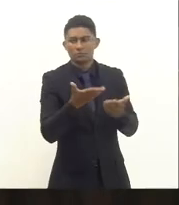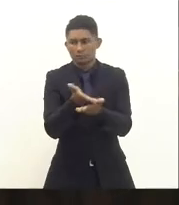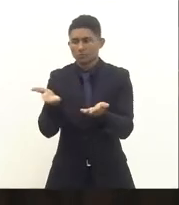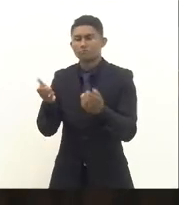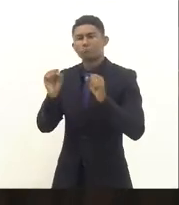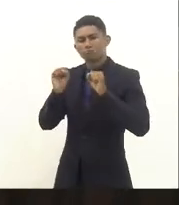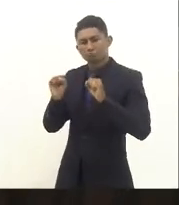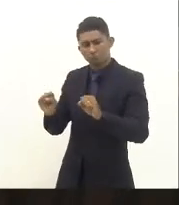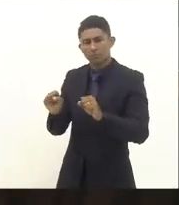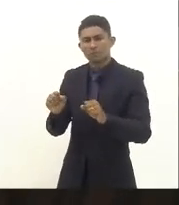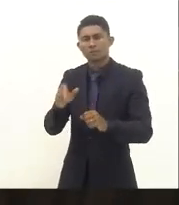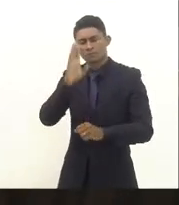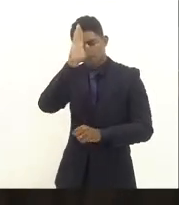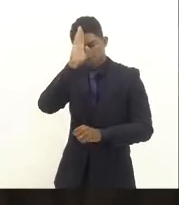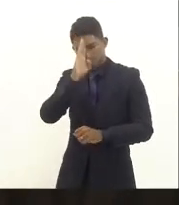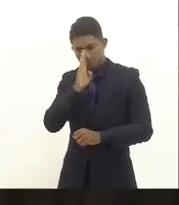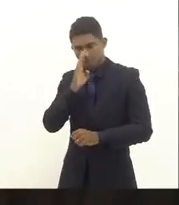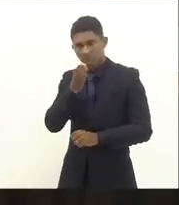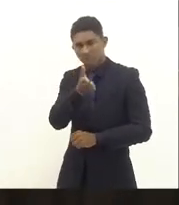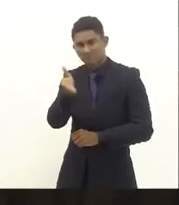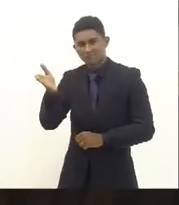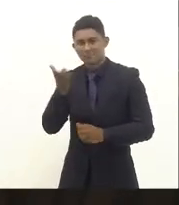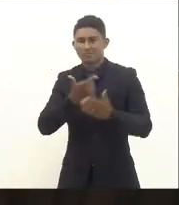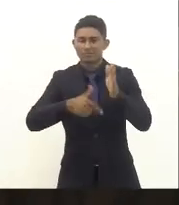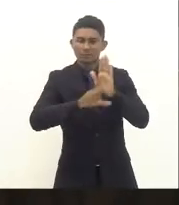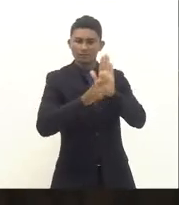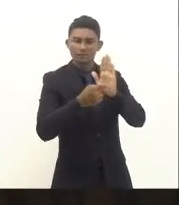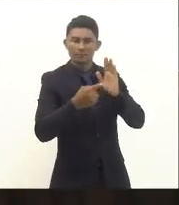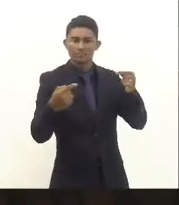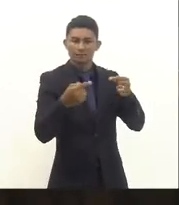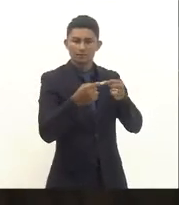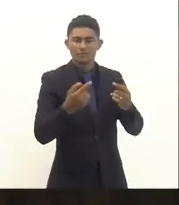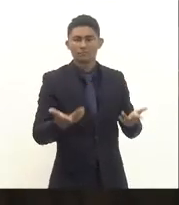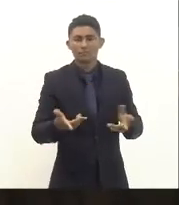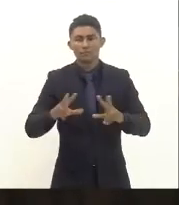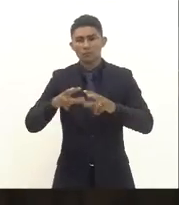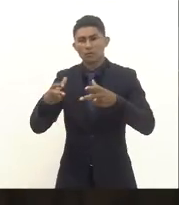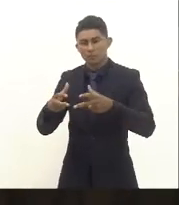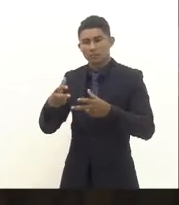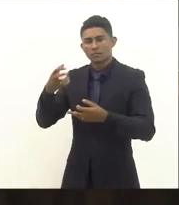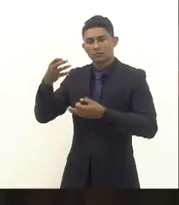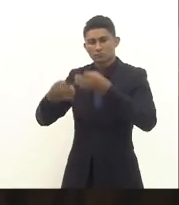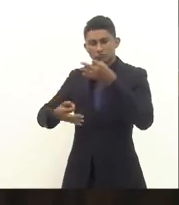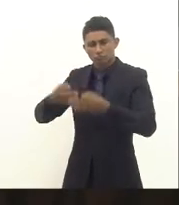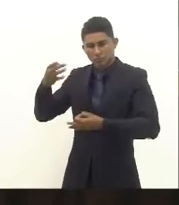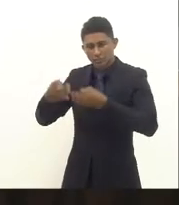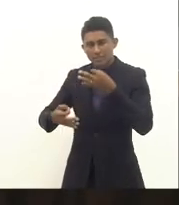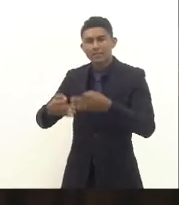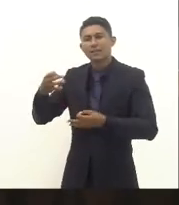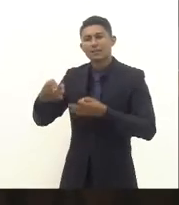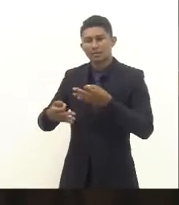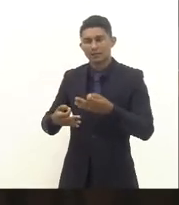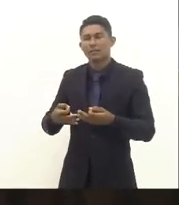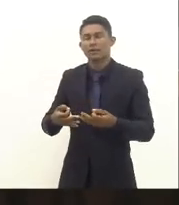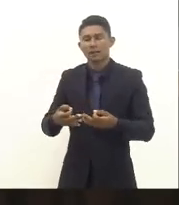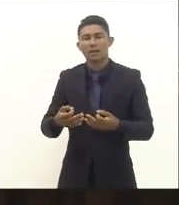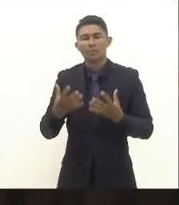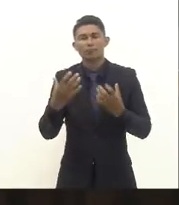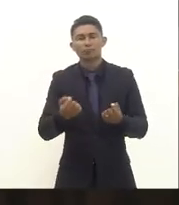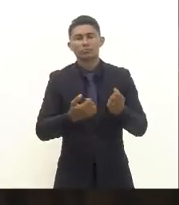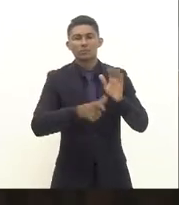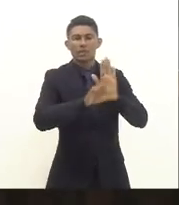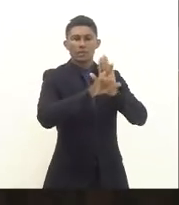exercícios das gratuidades e legalmente instituída pela lei para esse da condição de construção de Justiça pela legalidade com